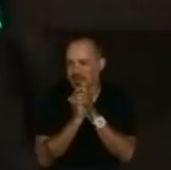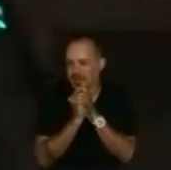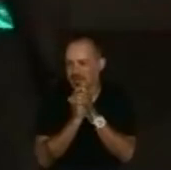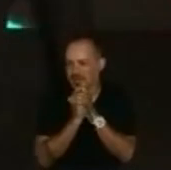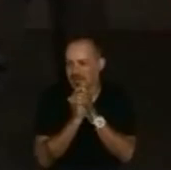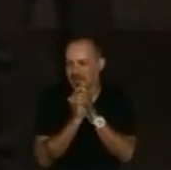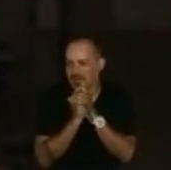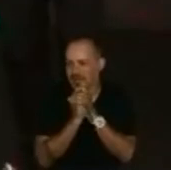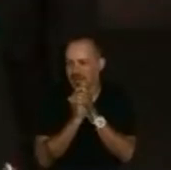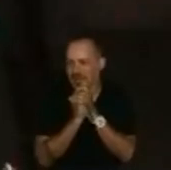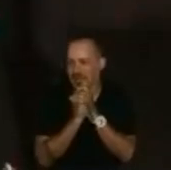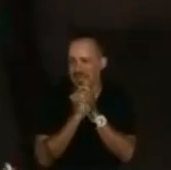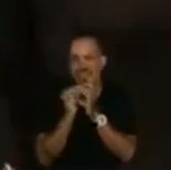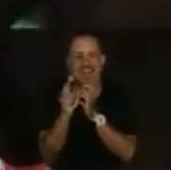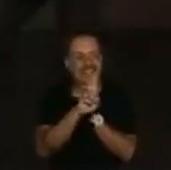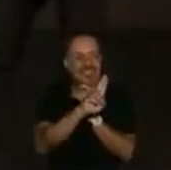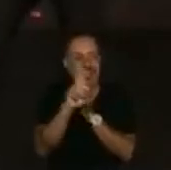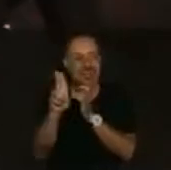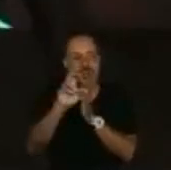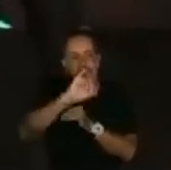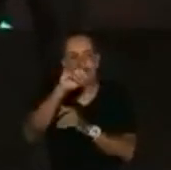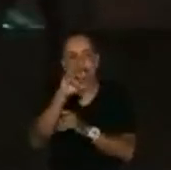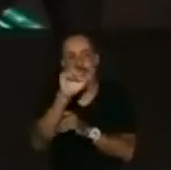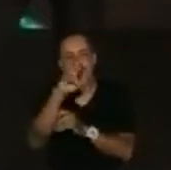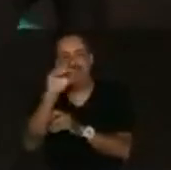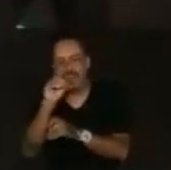bicicleta e vou embora daqui. Tá certo.